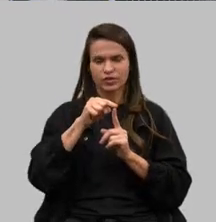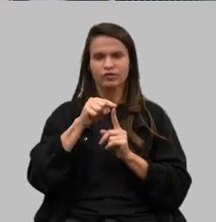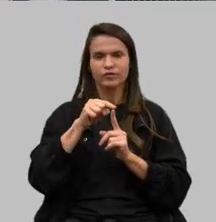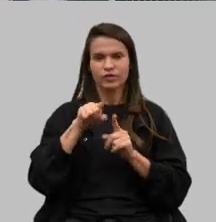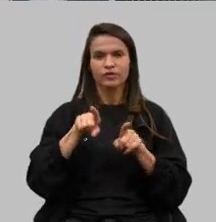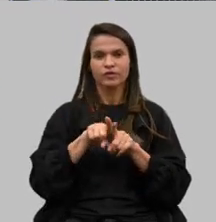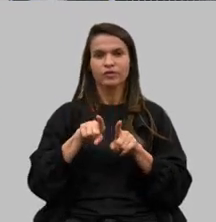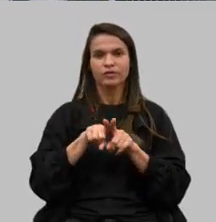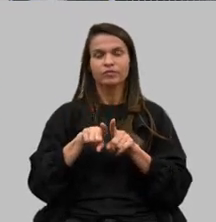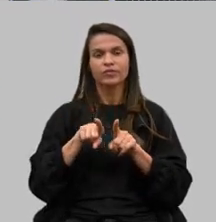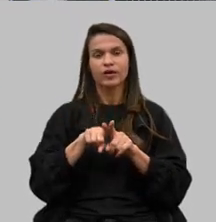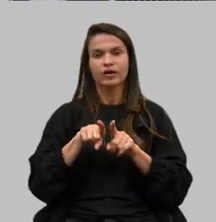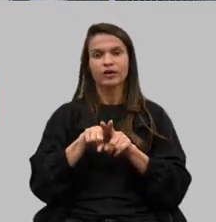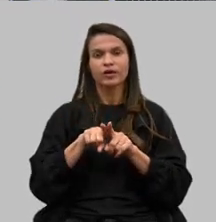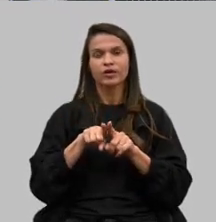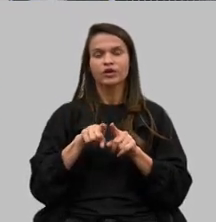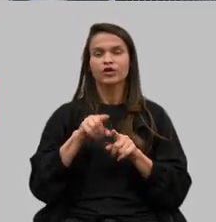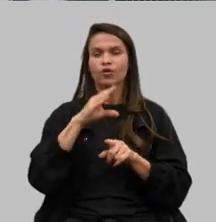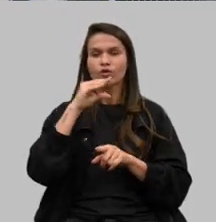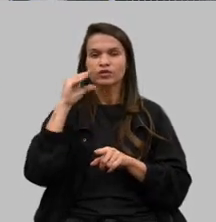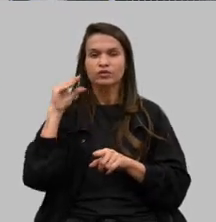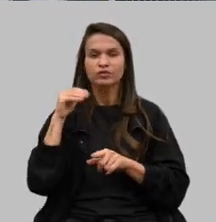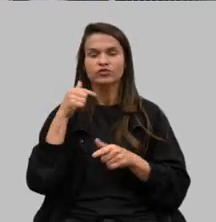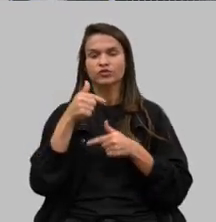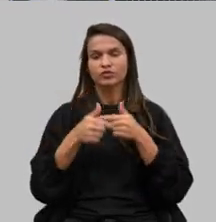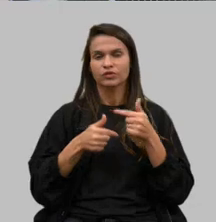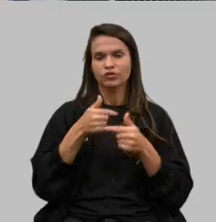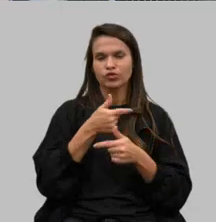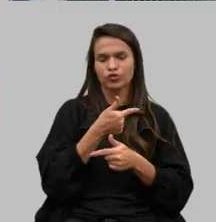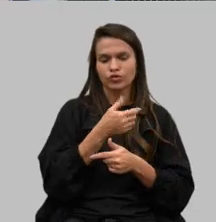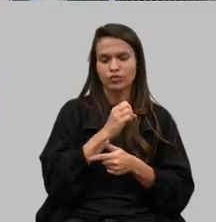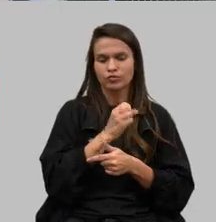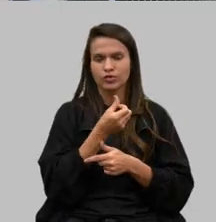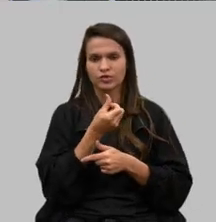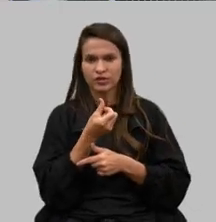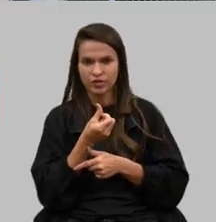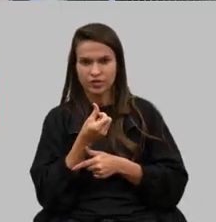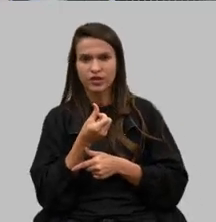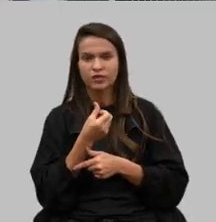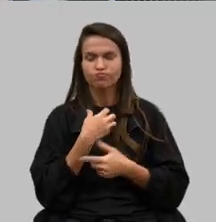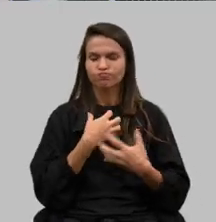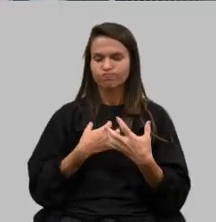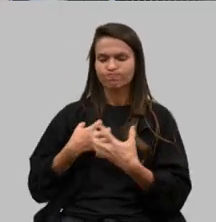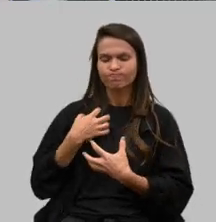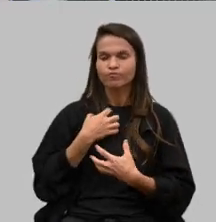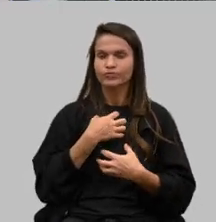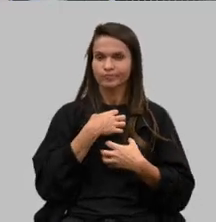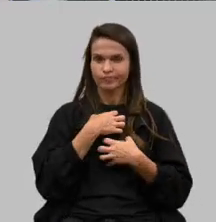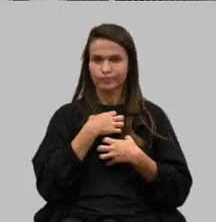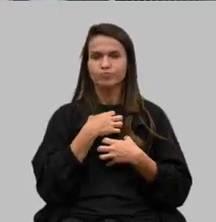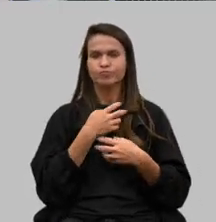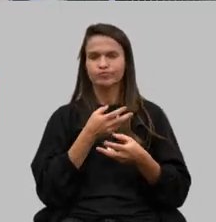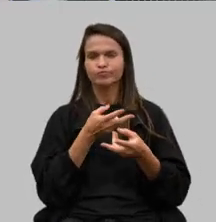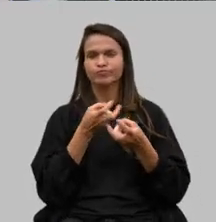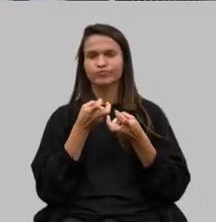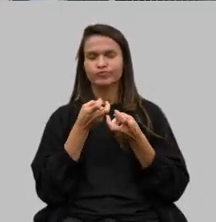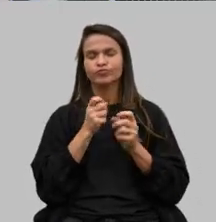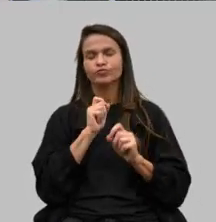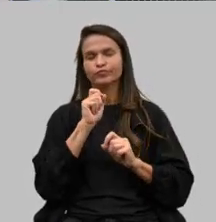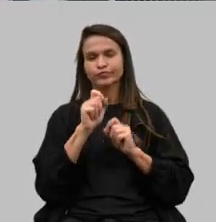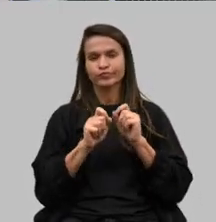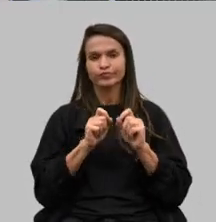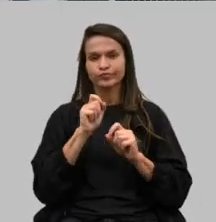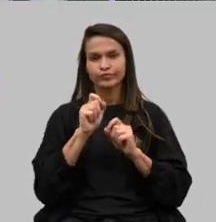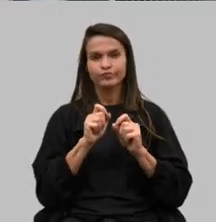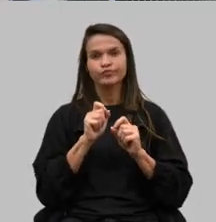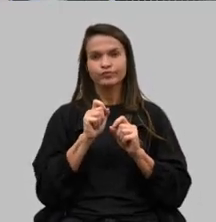também que enquanto servidora de carreira desde 2006 eh Me angustia muito eh a grande